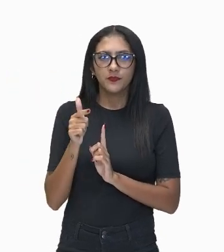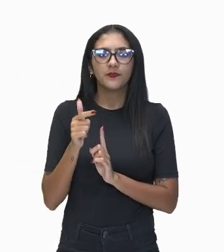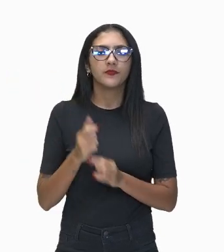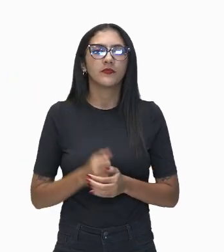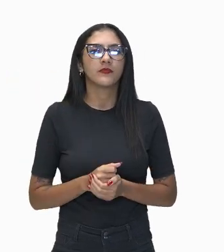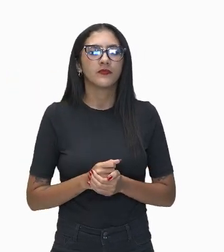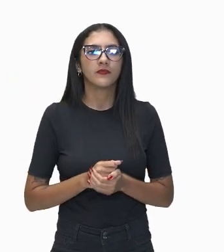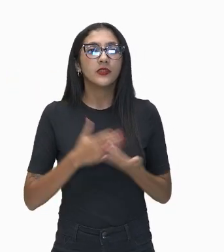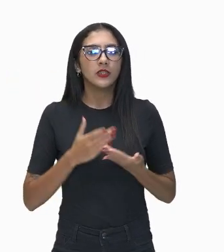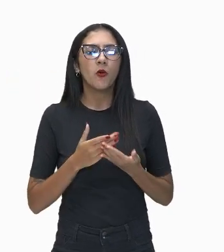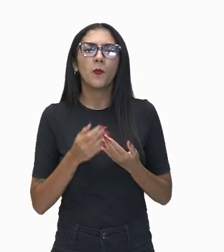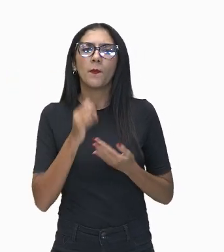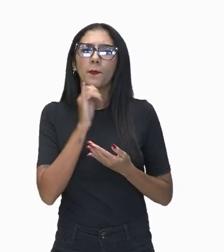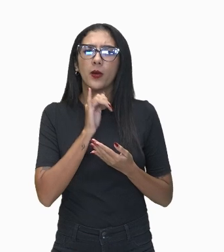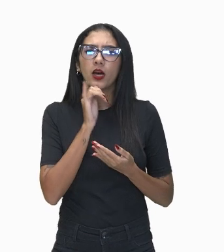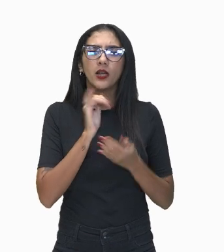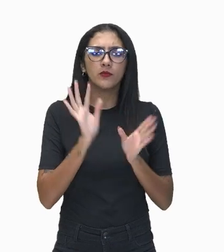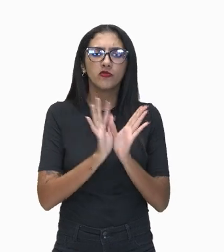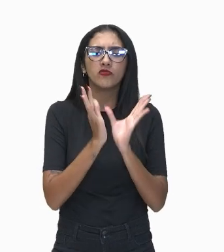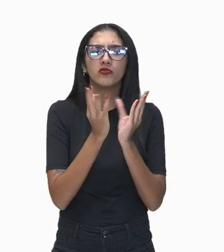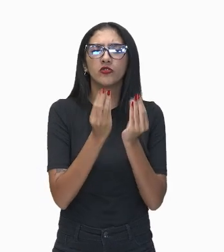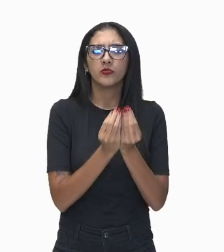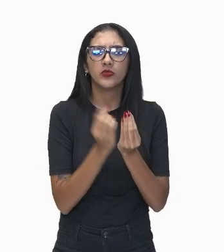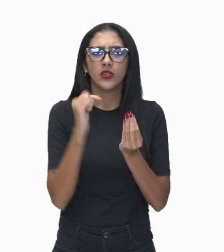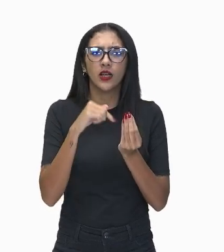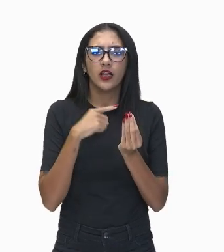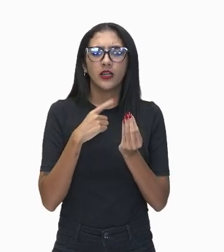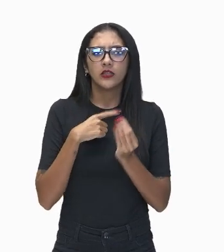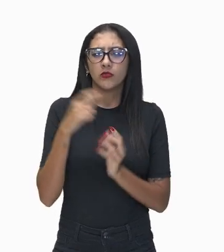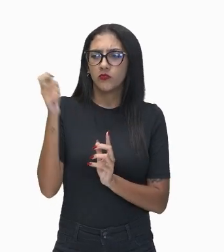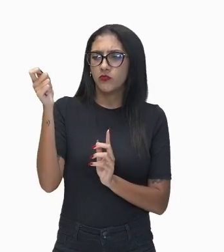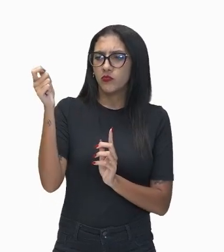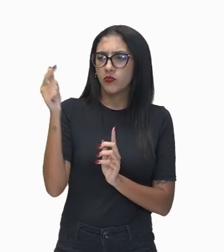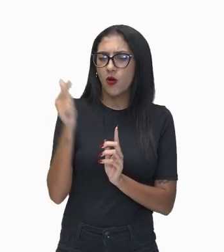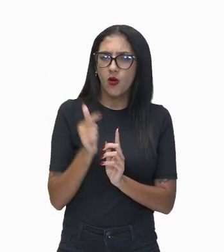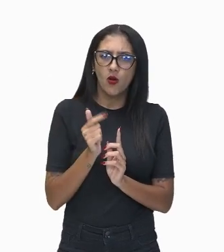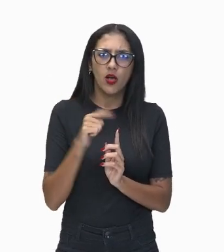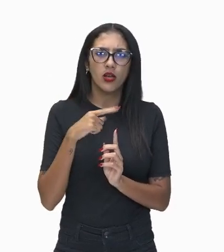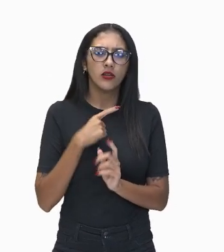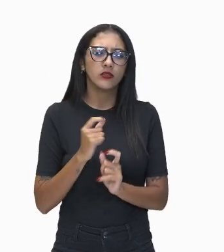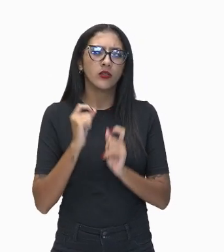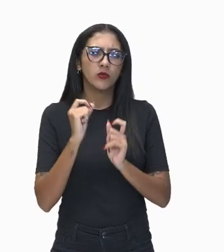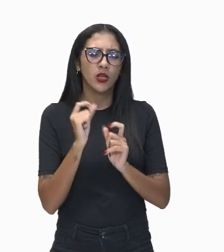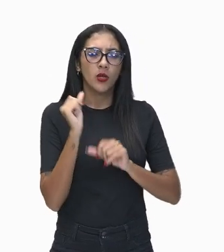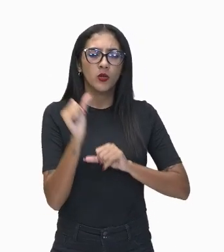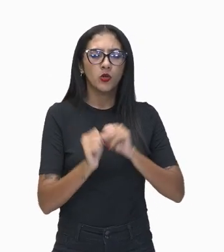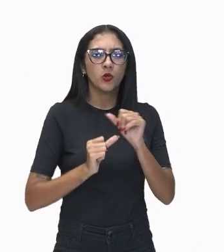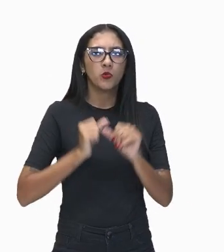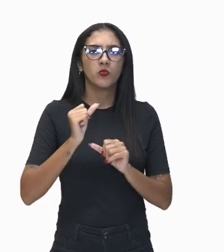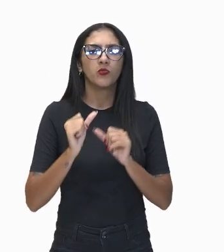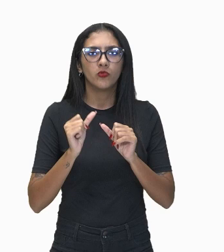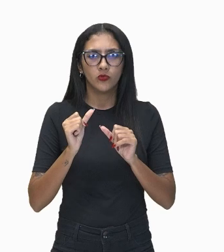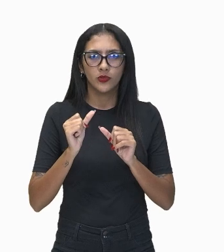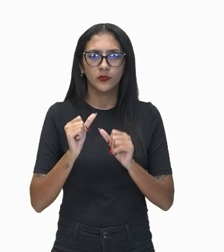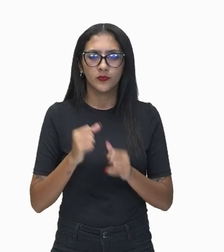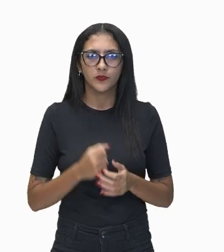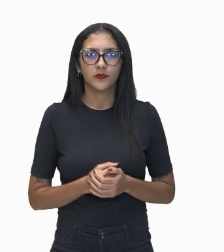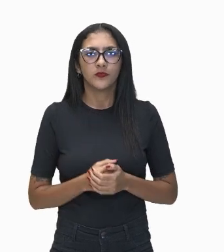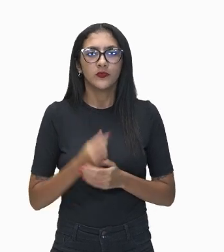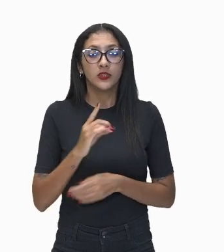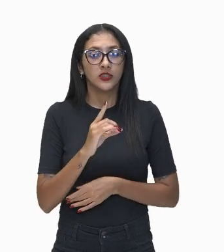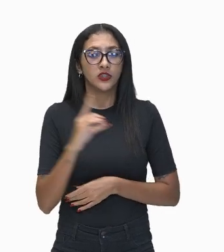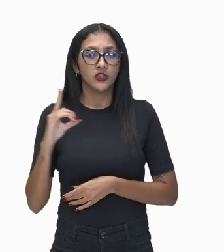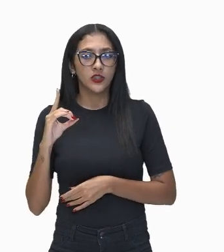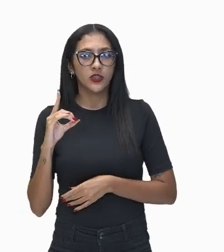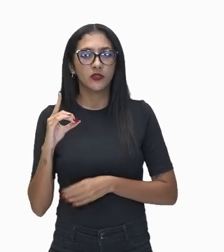substâncias elas estão submetidas a um feixe de luz, elas vão desviar o plano da luz polarizada, ou para o lado direito ou